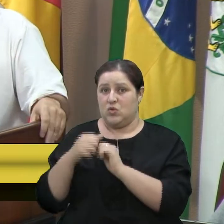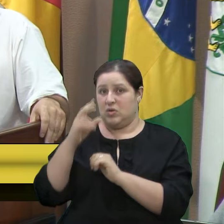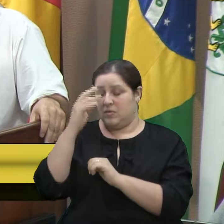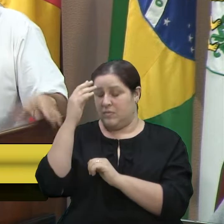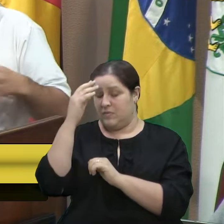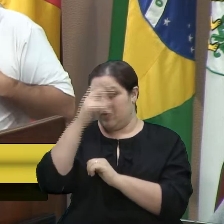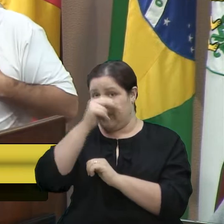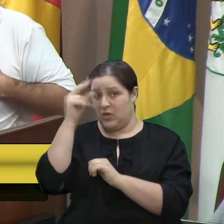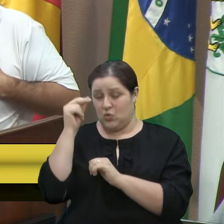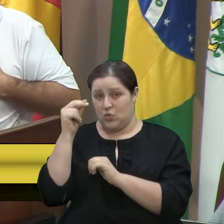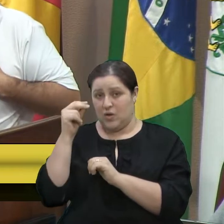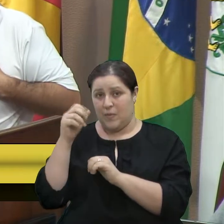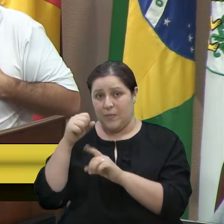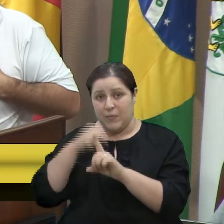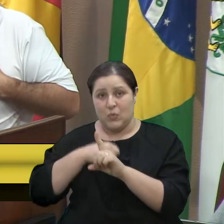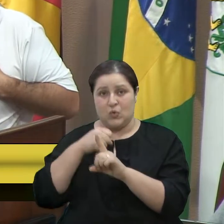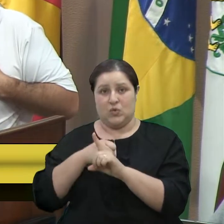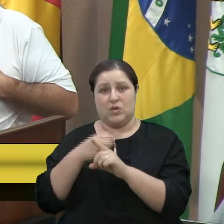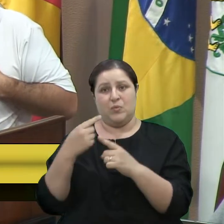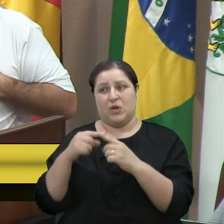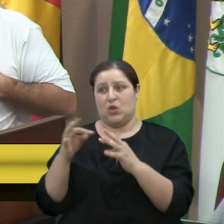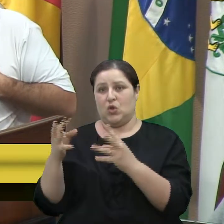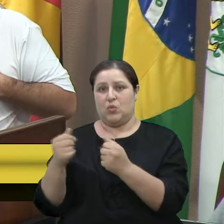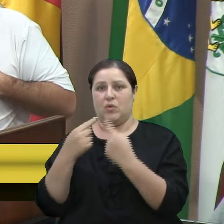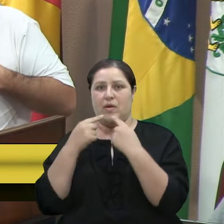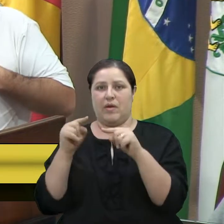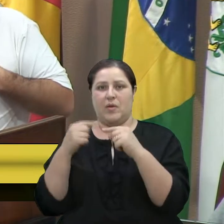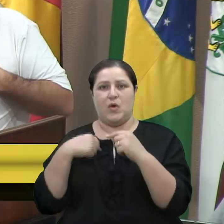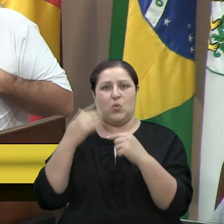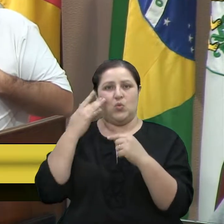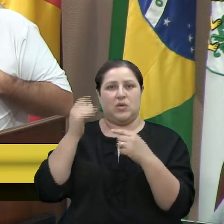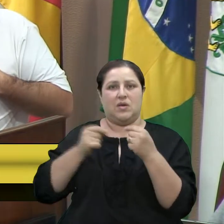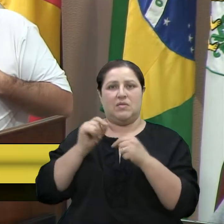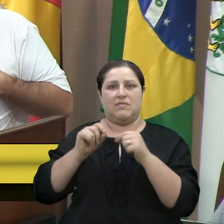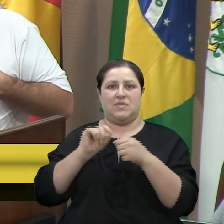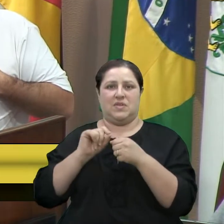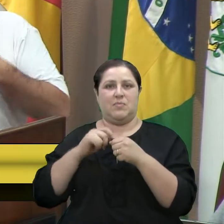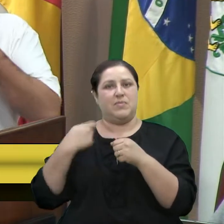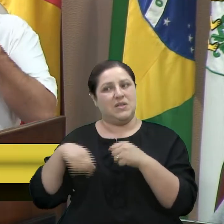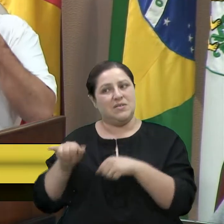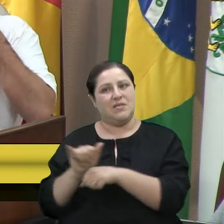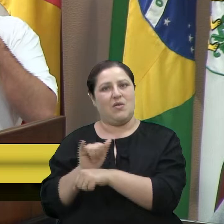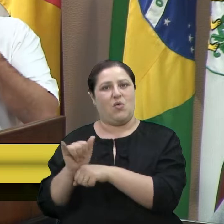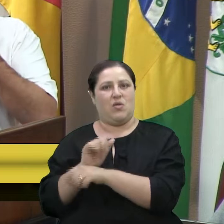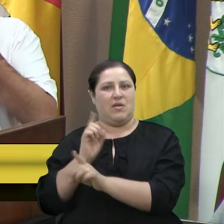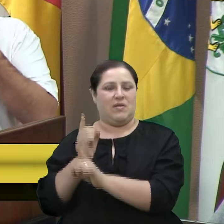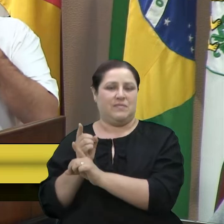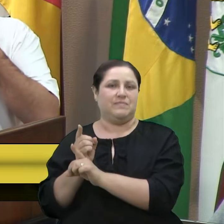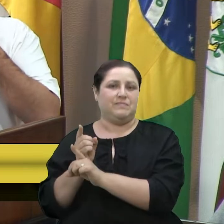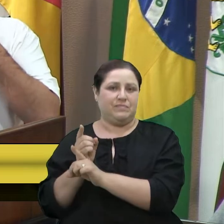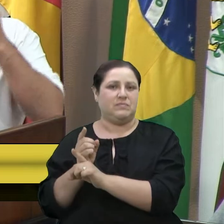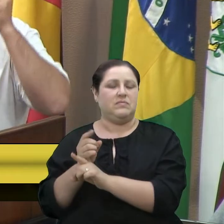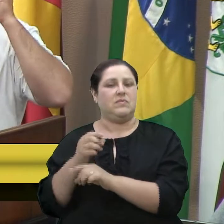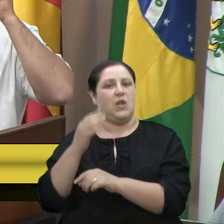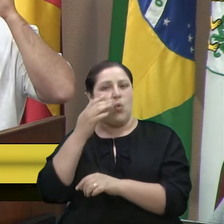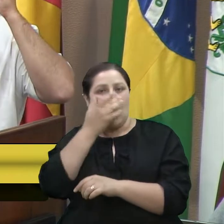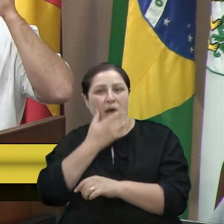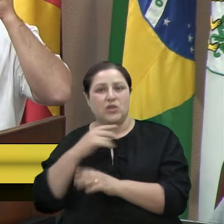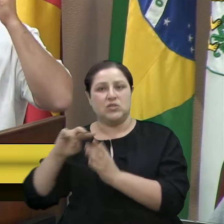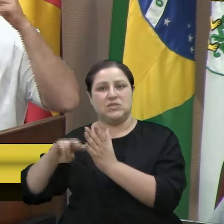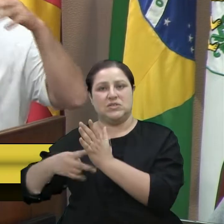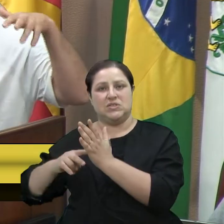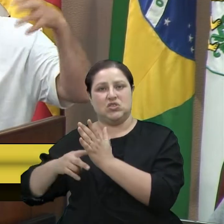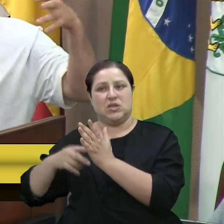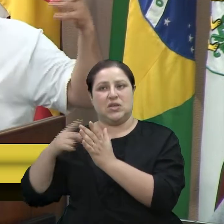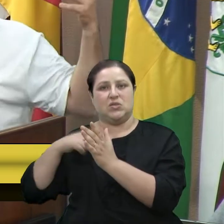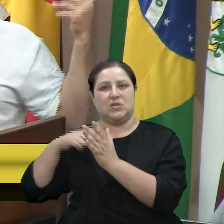reclamando. Mas eu não sei o que fazer mesmo, sinceramente. A gente tem que achar uma alternativa. E eu acho que os sindicatos que ficam atrás,